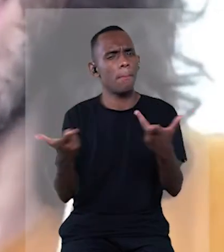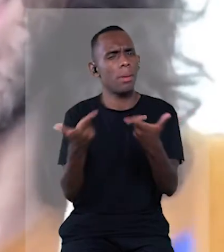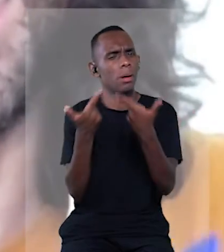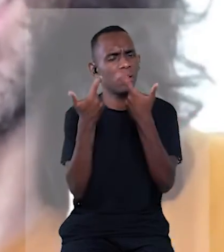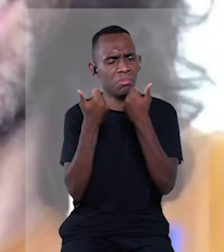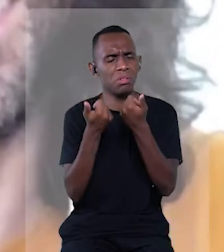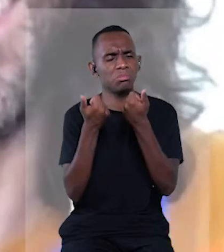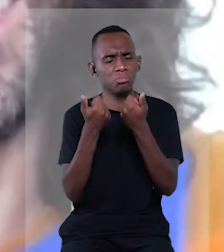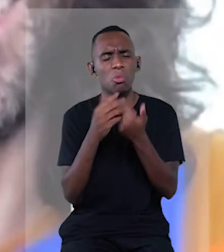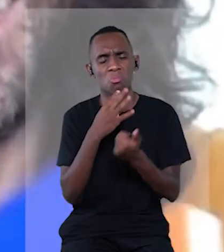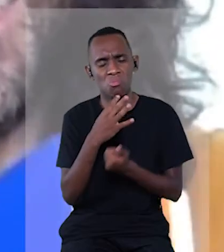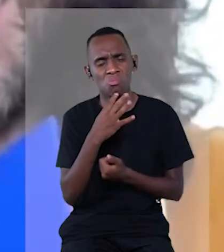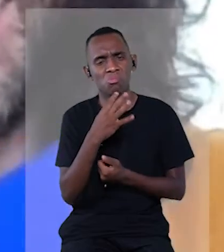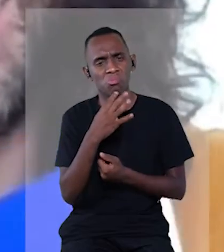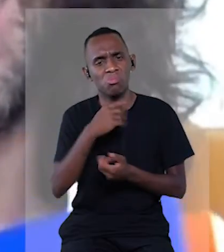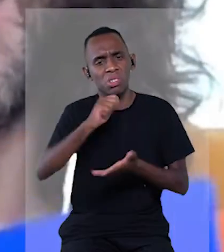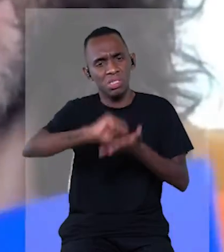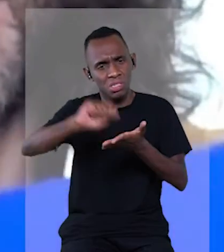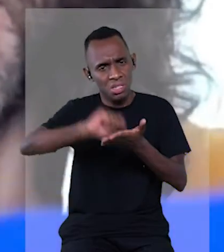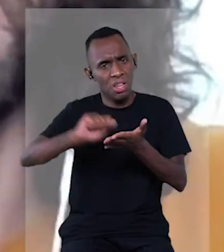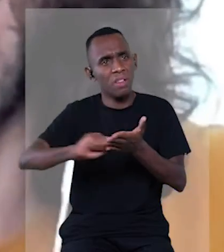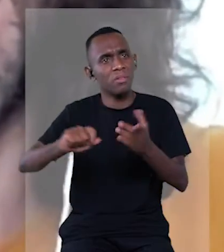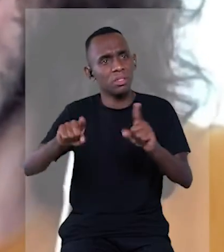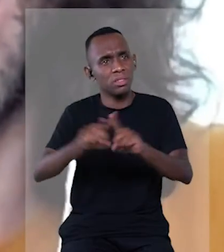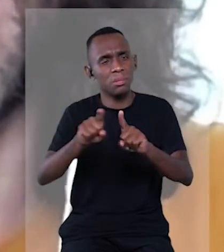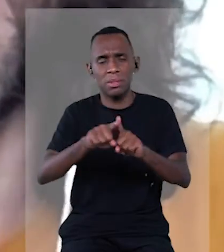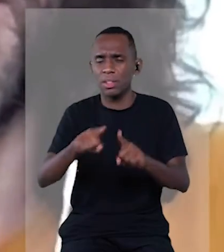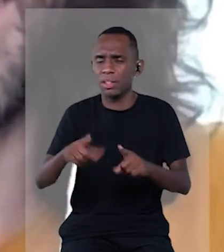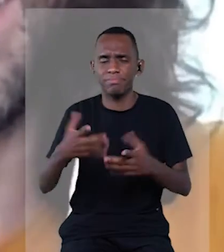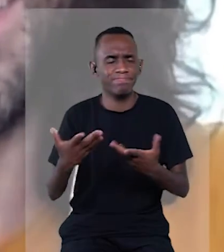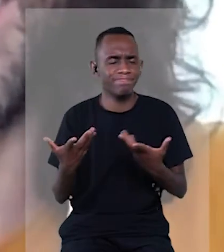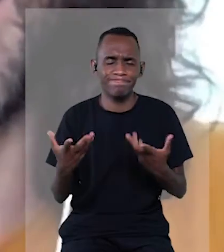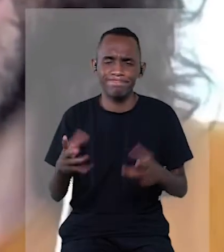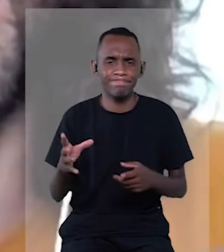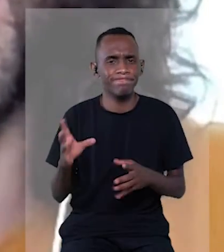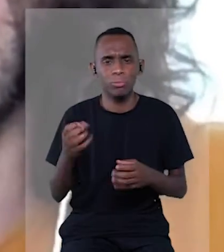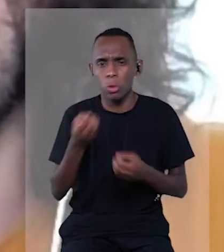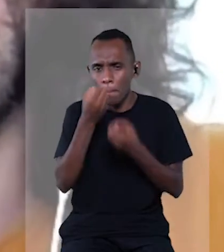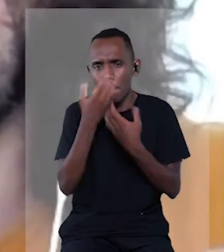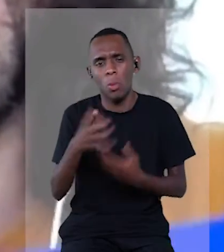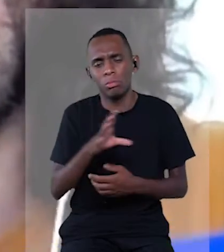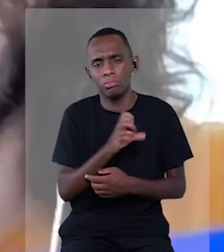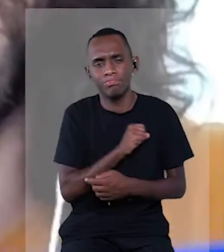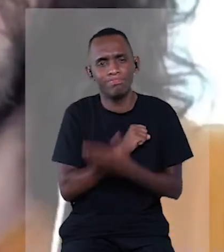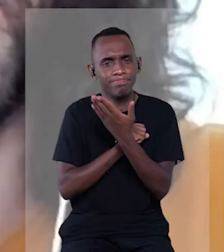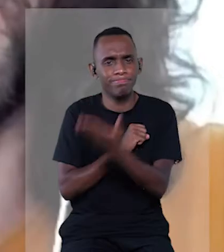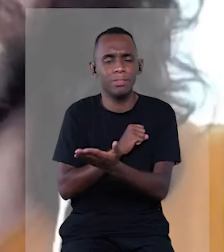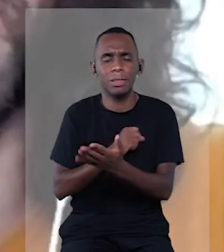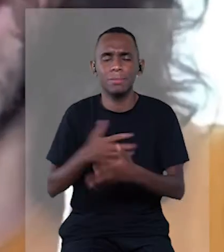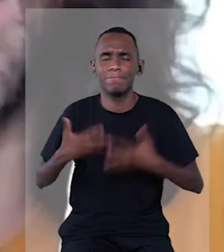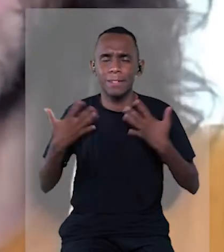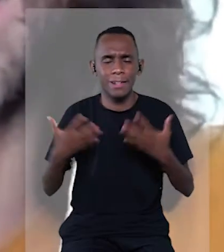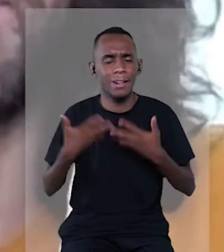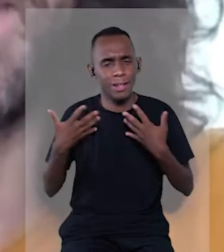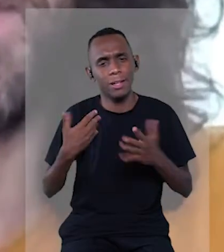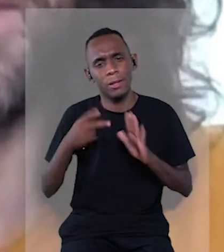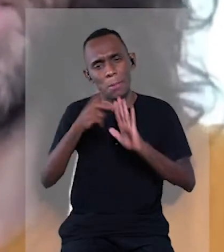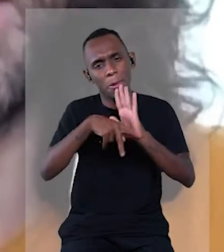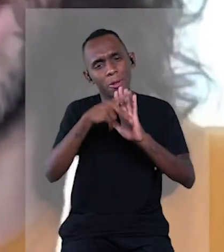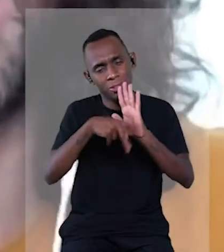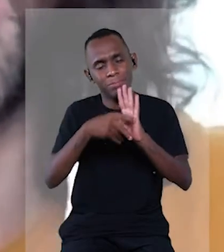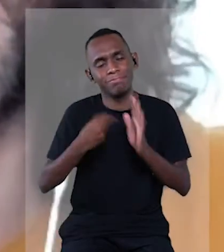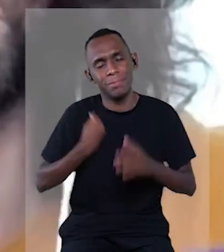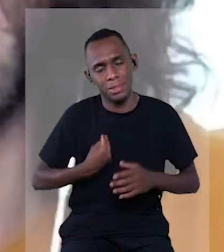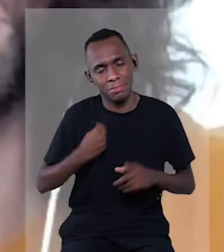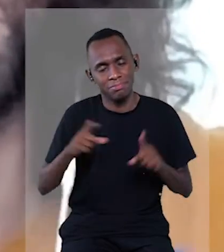Ele ótimo. escreve também, né? Sim, escritor também. Diogo é um querido, assim, ó, e foi muita alegria ele participar